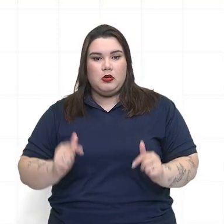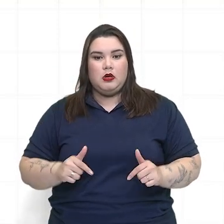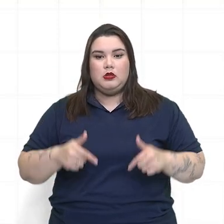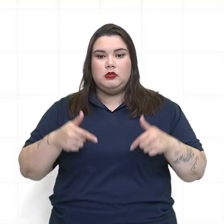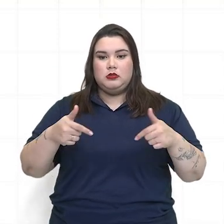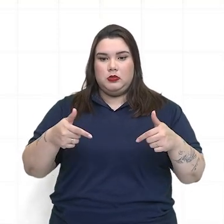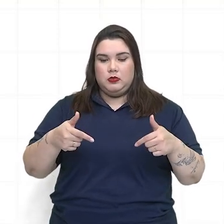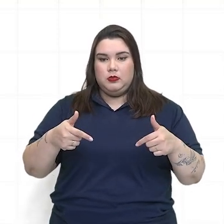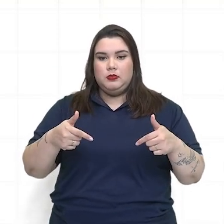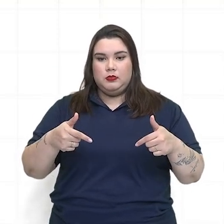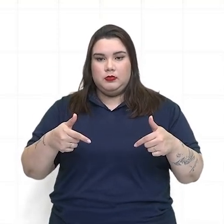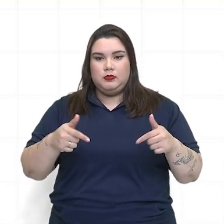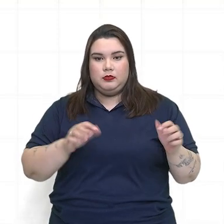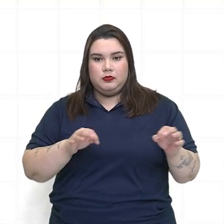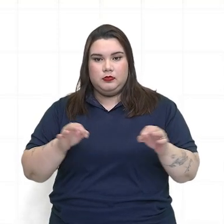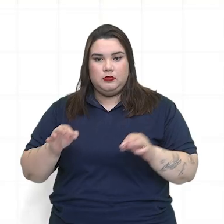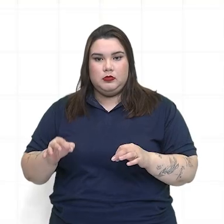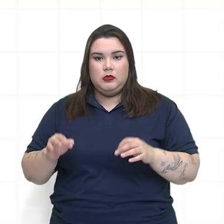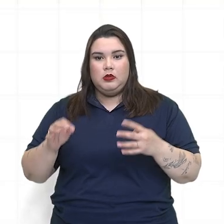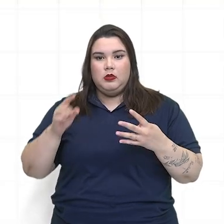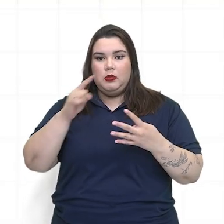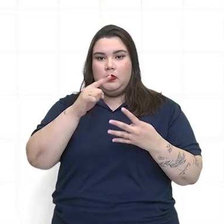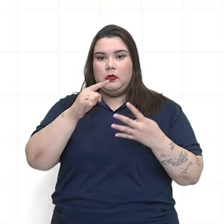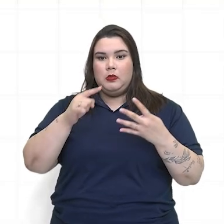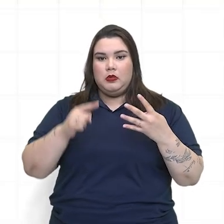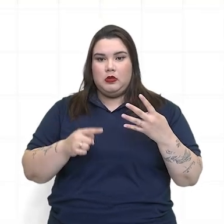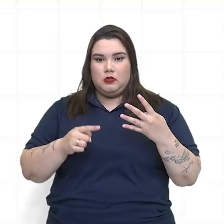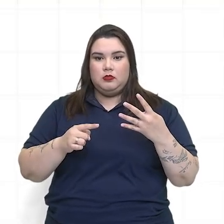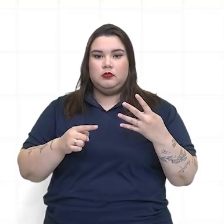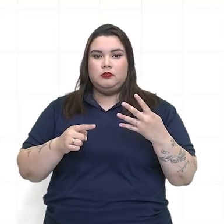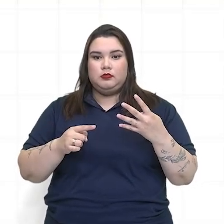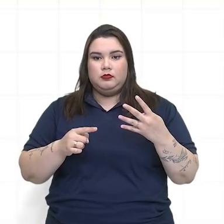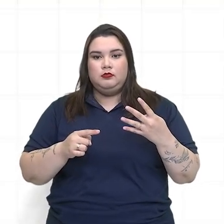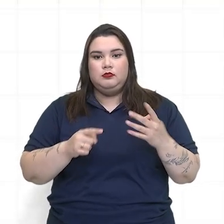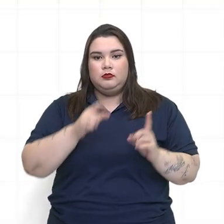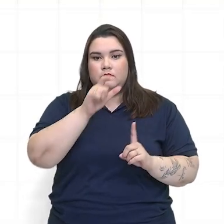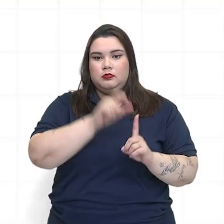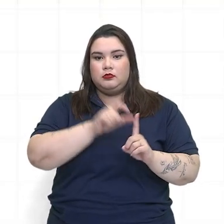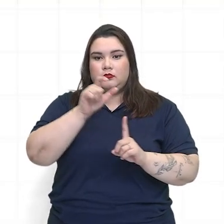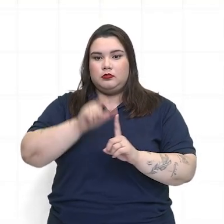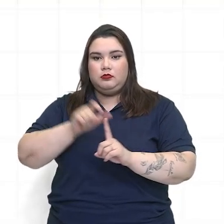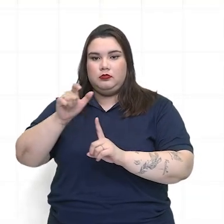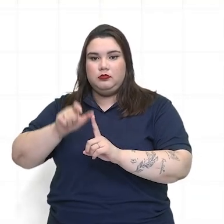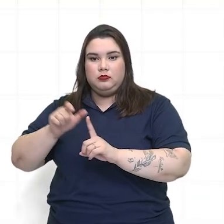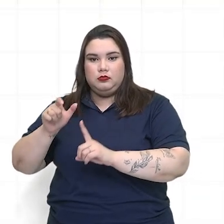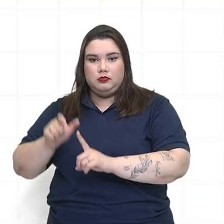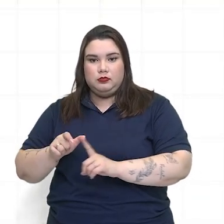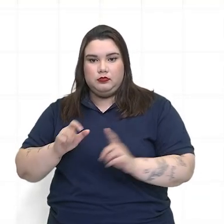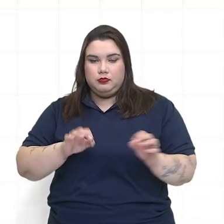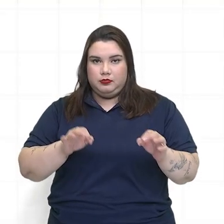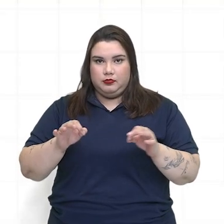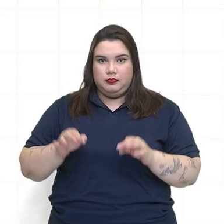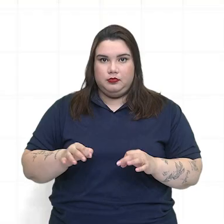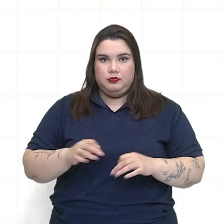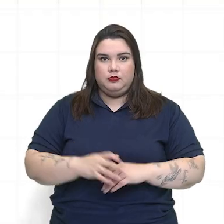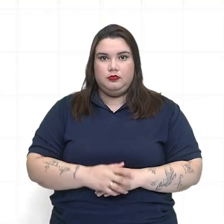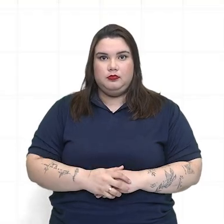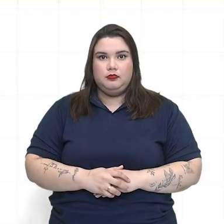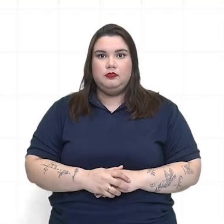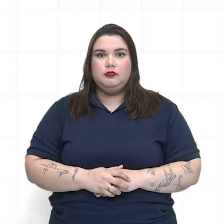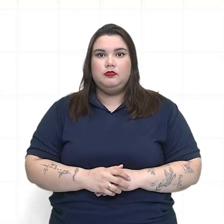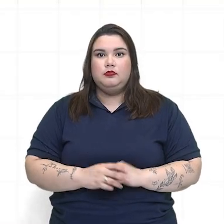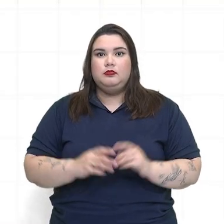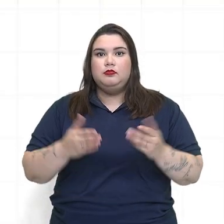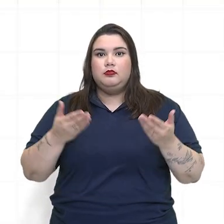ação, certo? Entre esses 4 elementos aqui, esses 4 personagens aqui da nossa história fictícia,